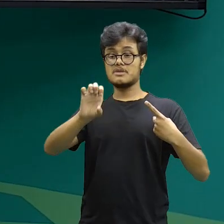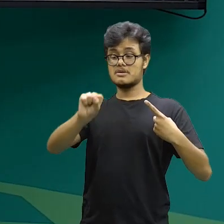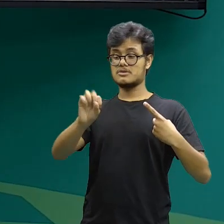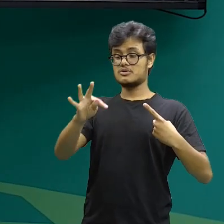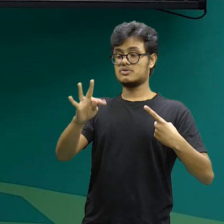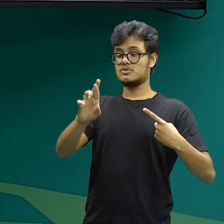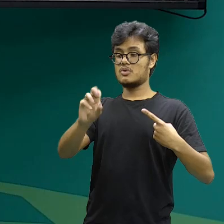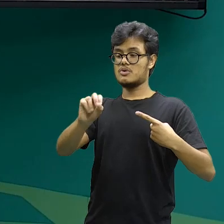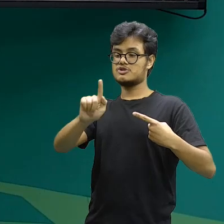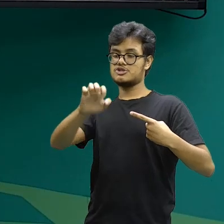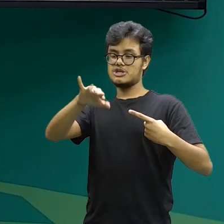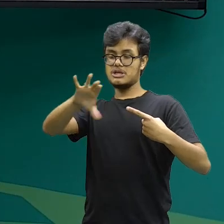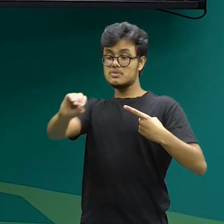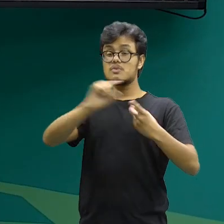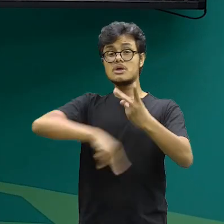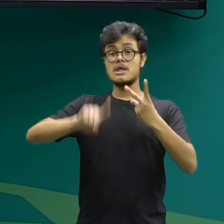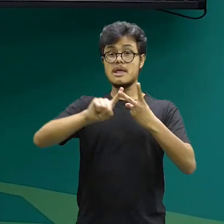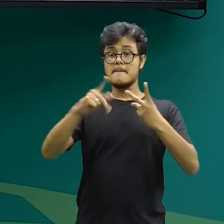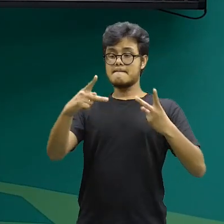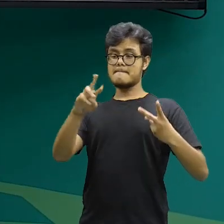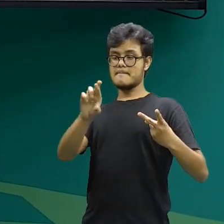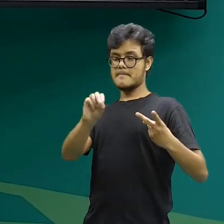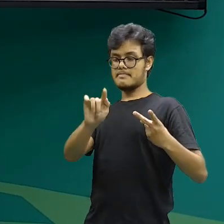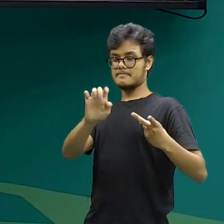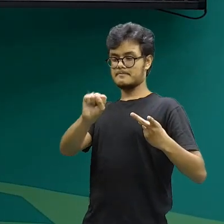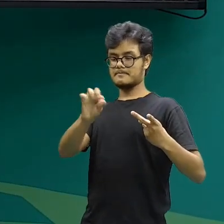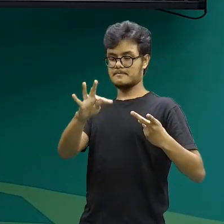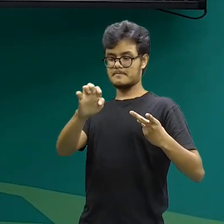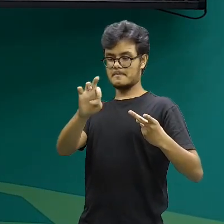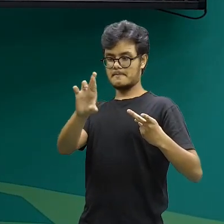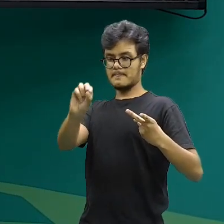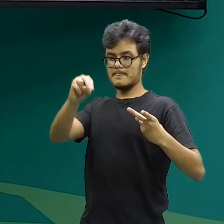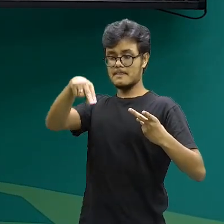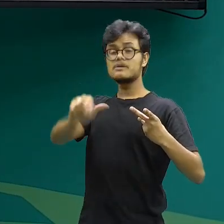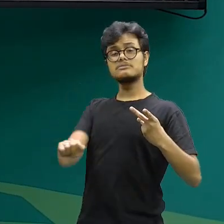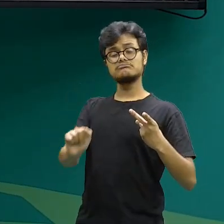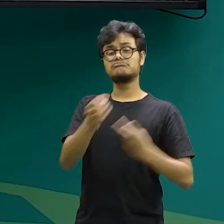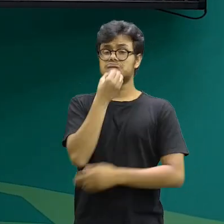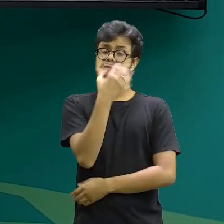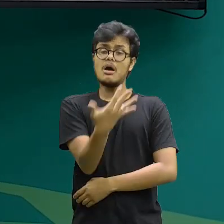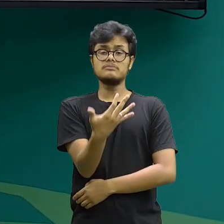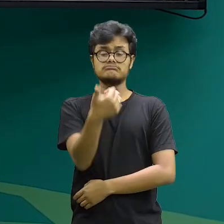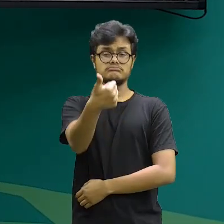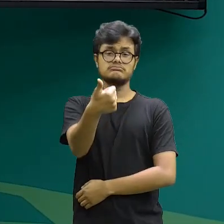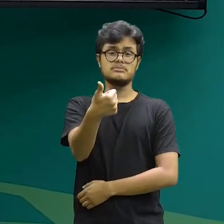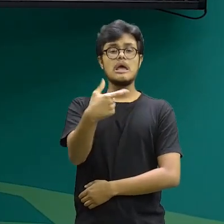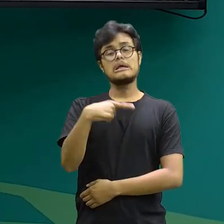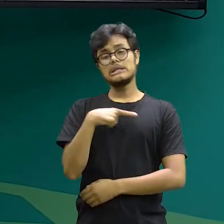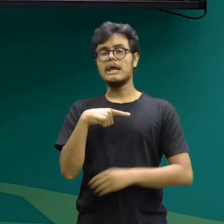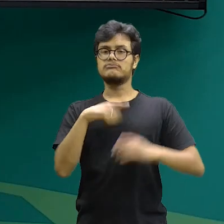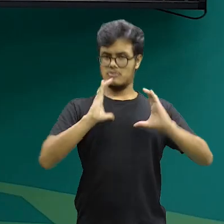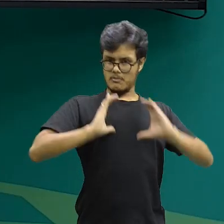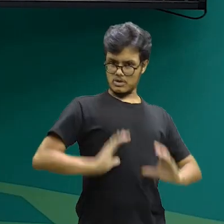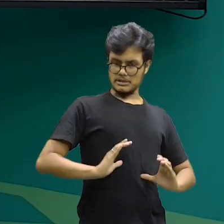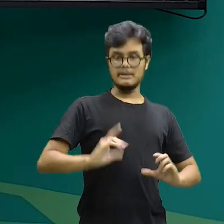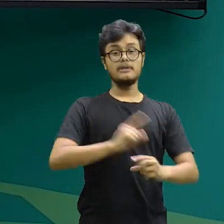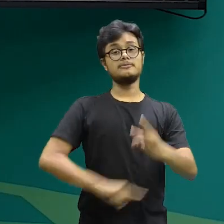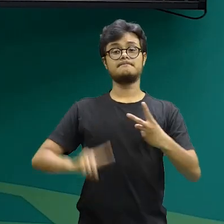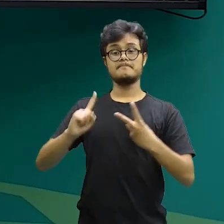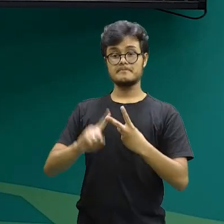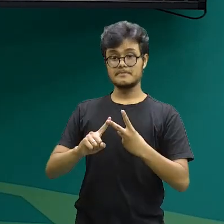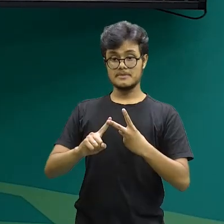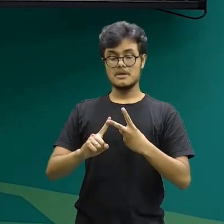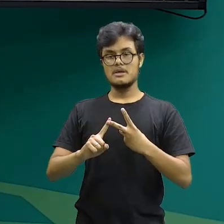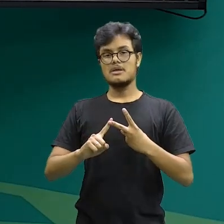hormônio progesterona. Muito bem, essa questão é hormonal, tá? Então você tem um comportamental, você tem